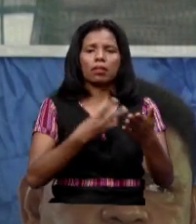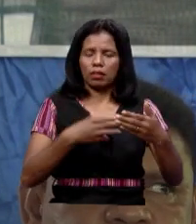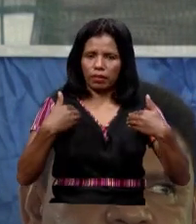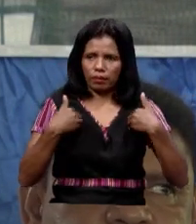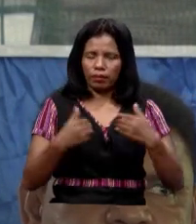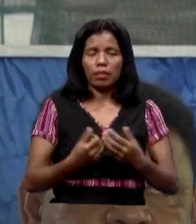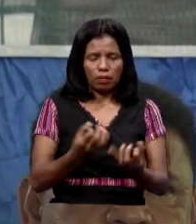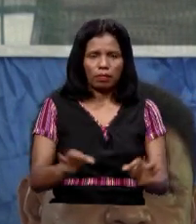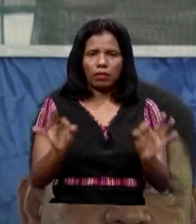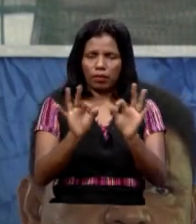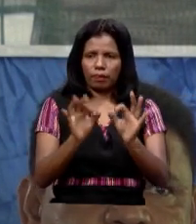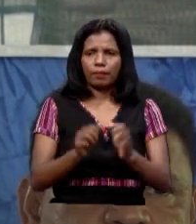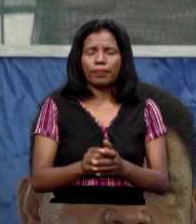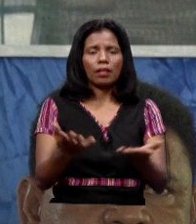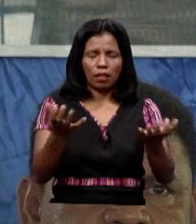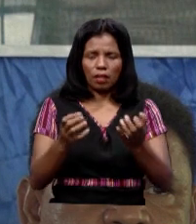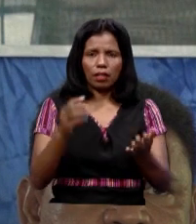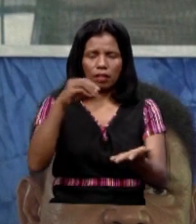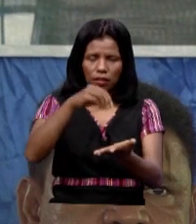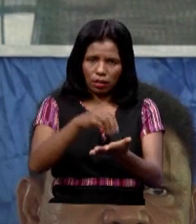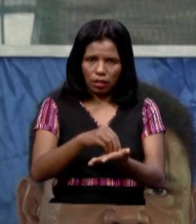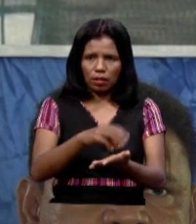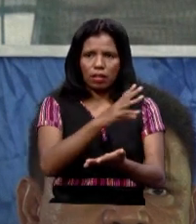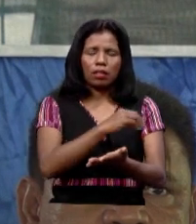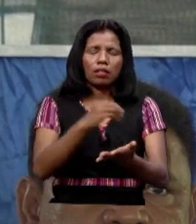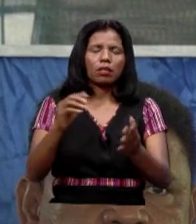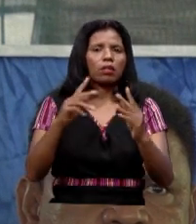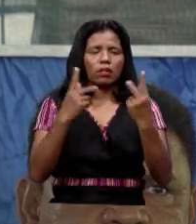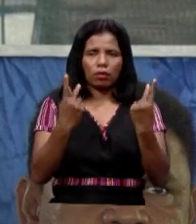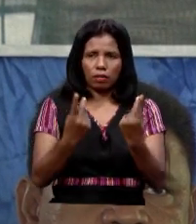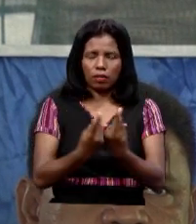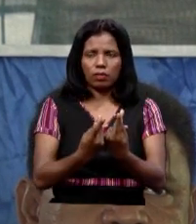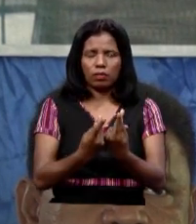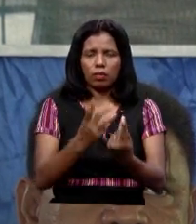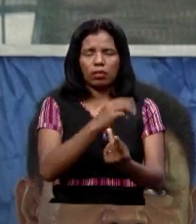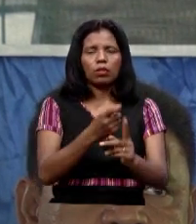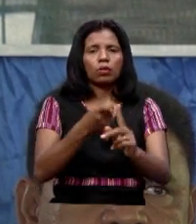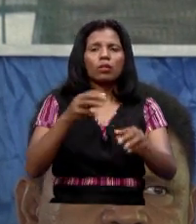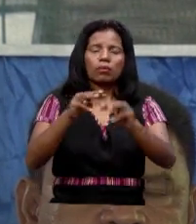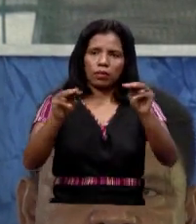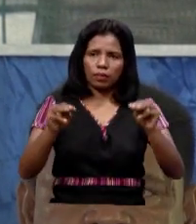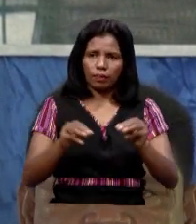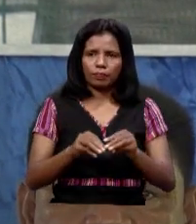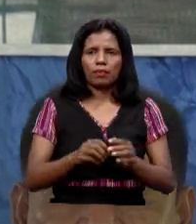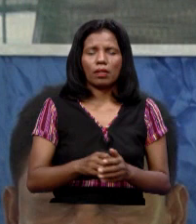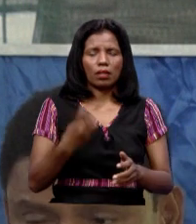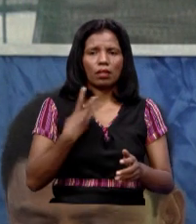Não é importante. E a cara que está atenção para consolidar a Câmara Comércio, a Rússia município. Tamba tu cuia